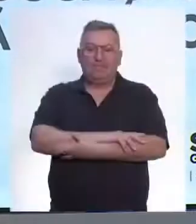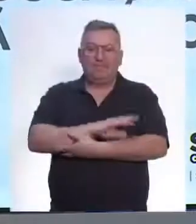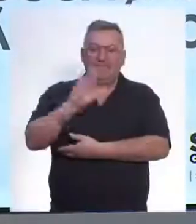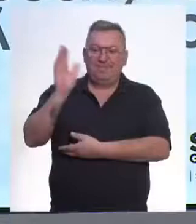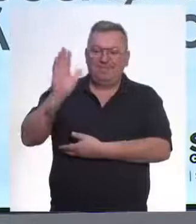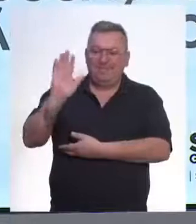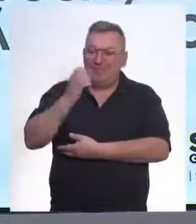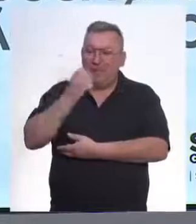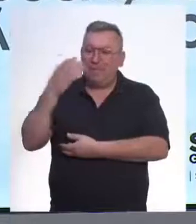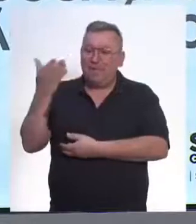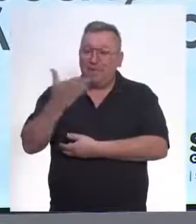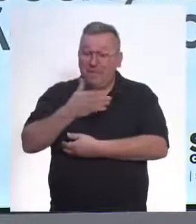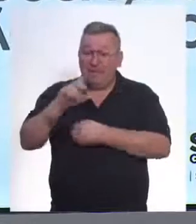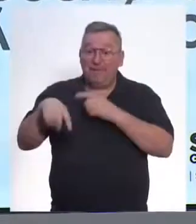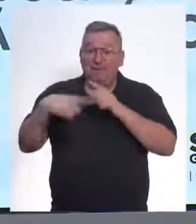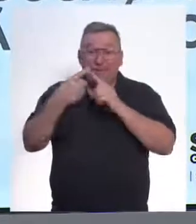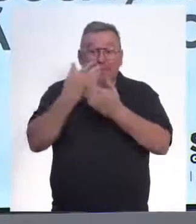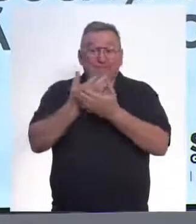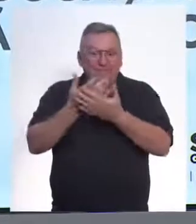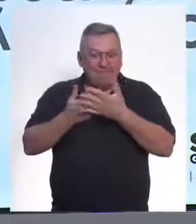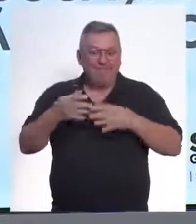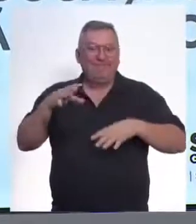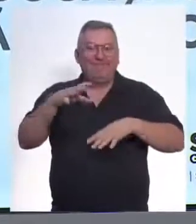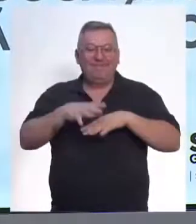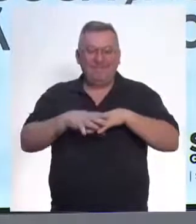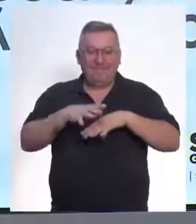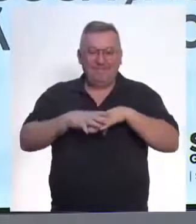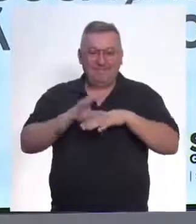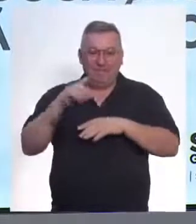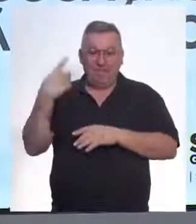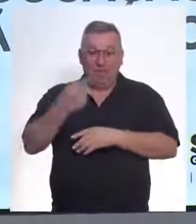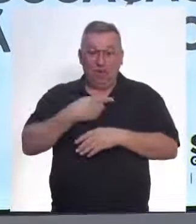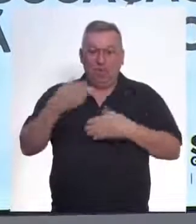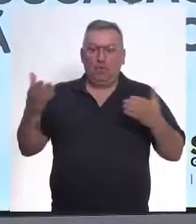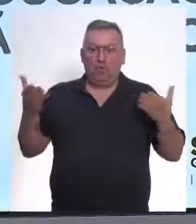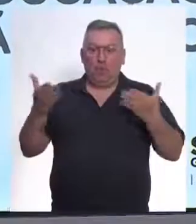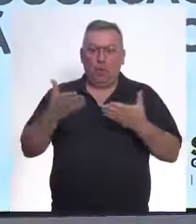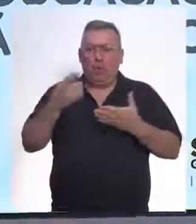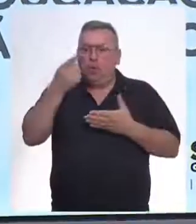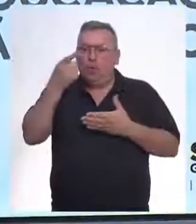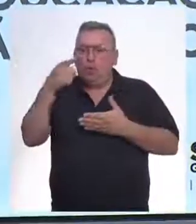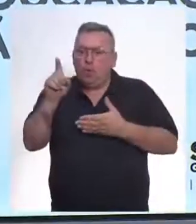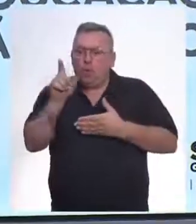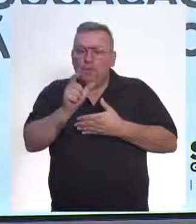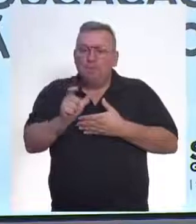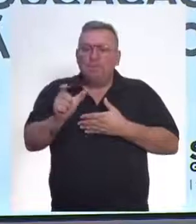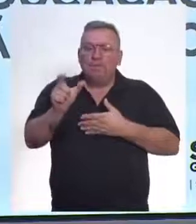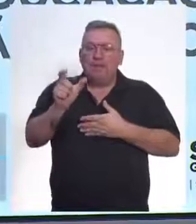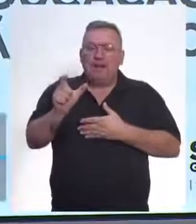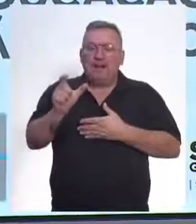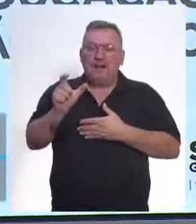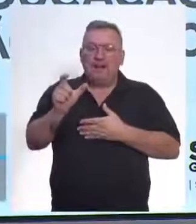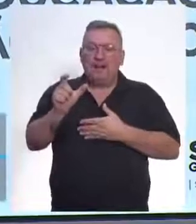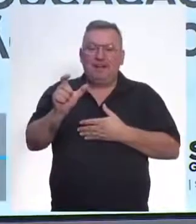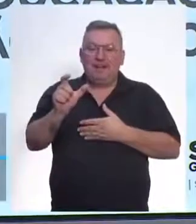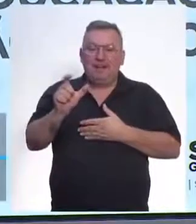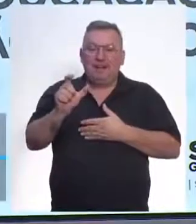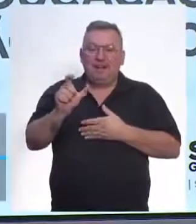Olá, alunos, bem-vindos a mais uma aula de matemática. Nós vamos hoje para a última parte